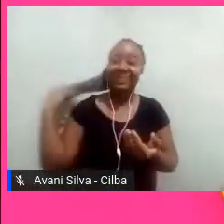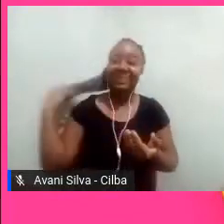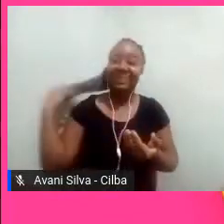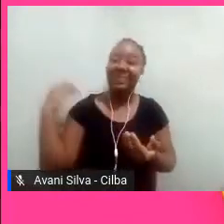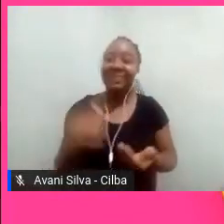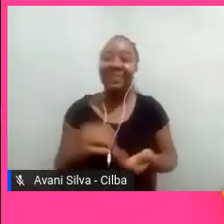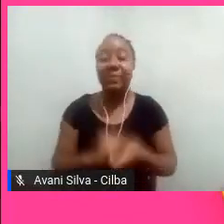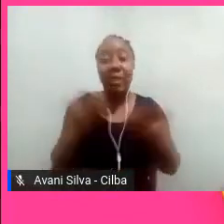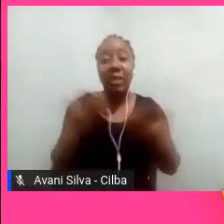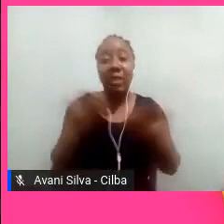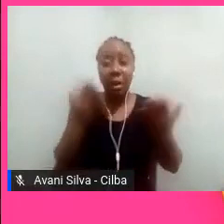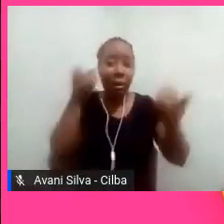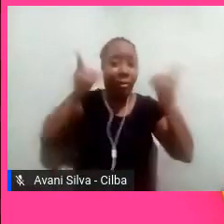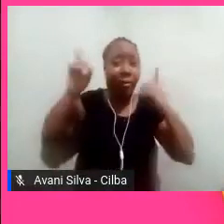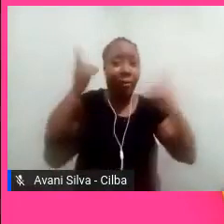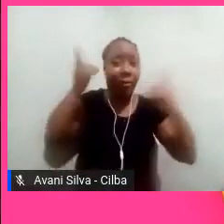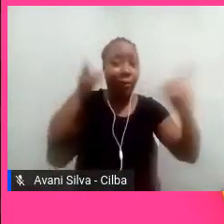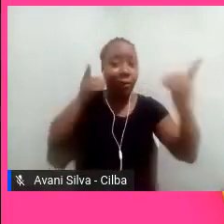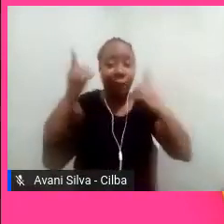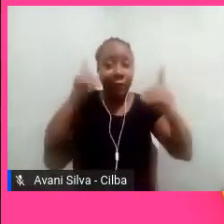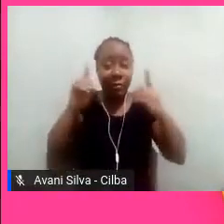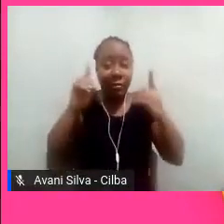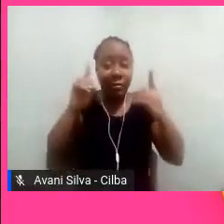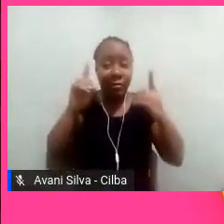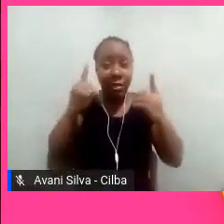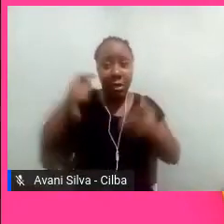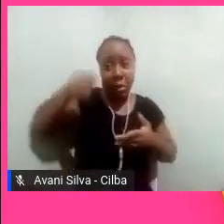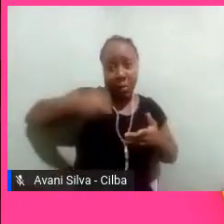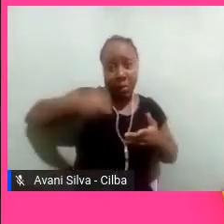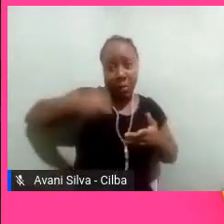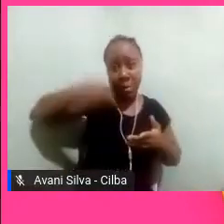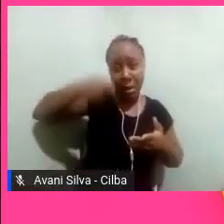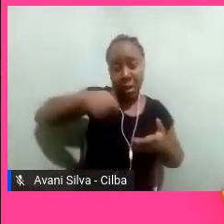né? Aqui é obrigado em português ou em inglês?